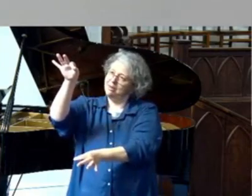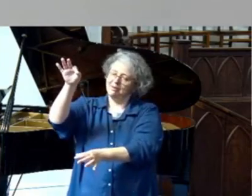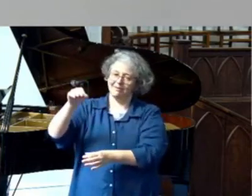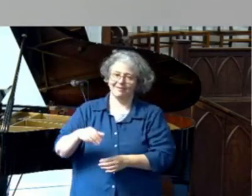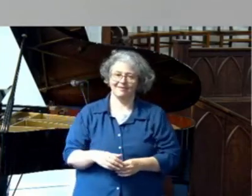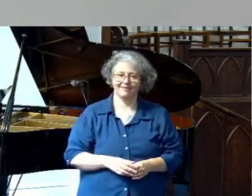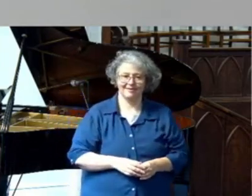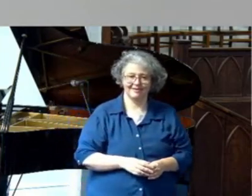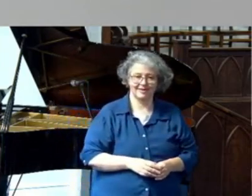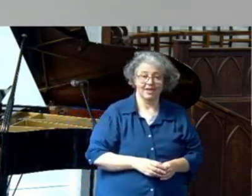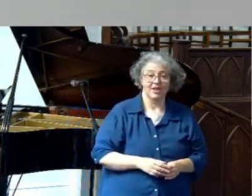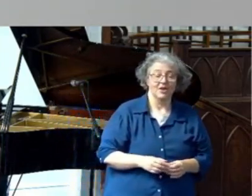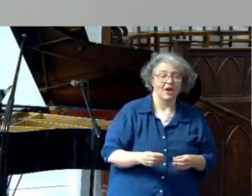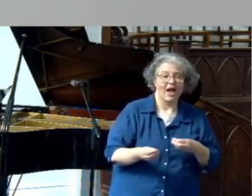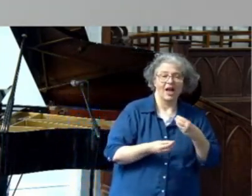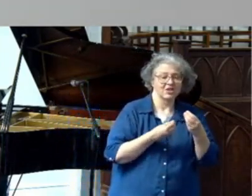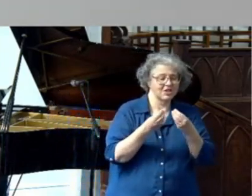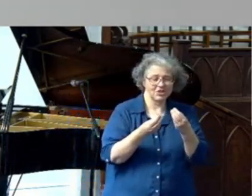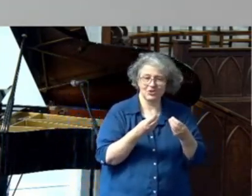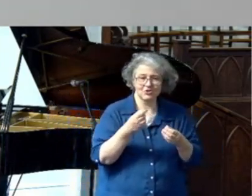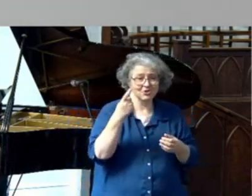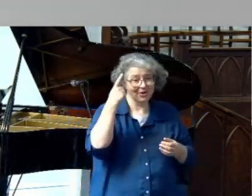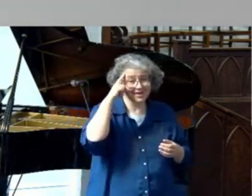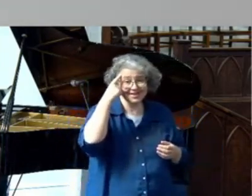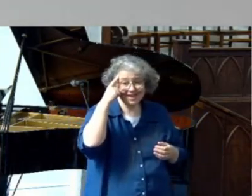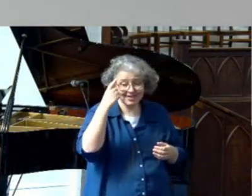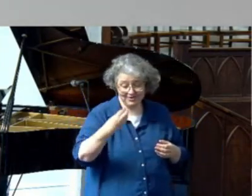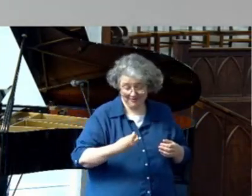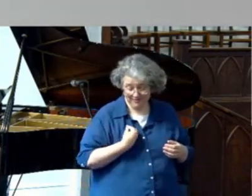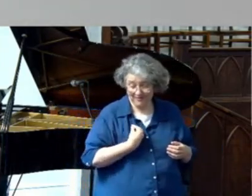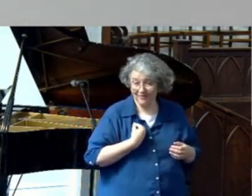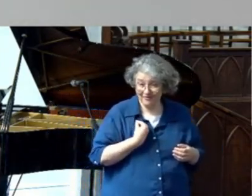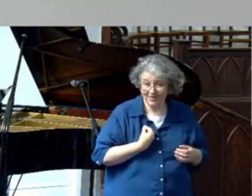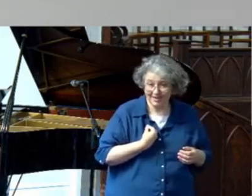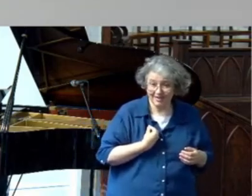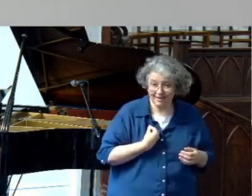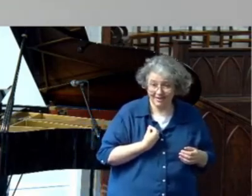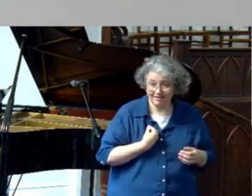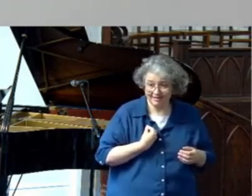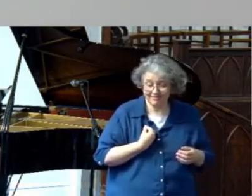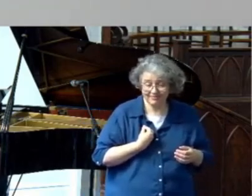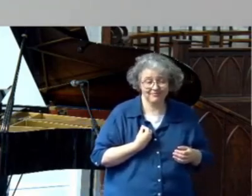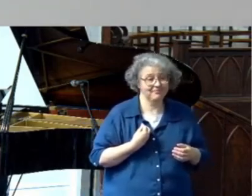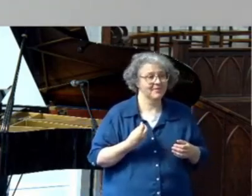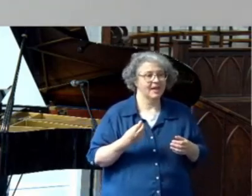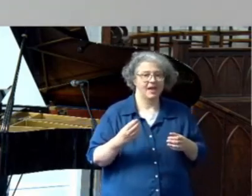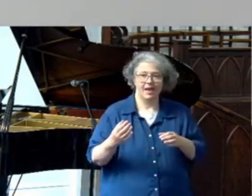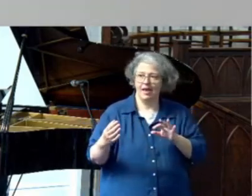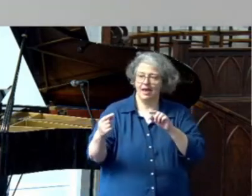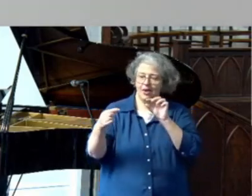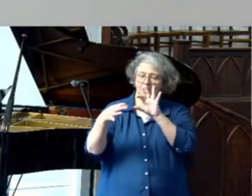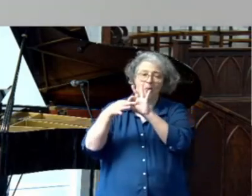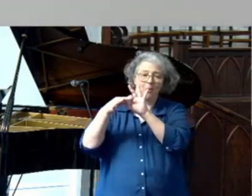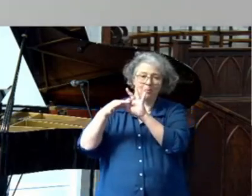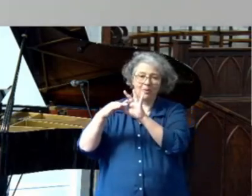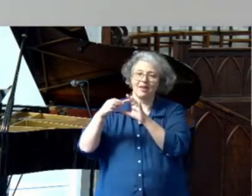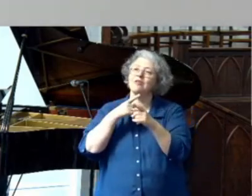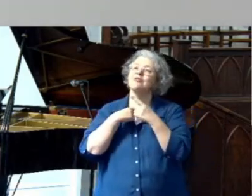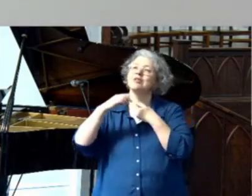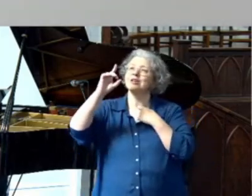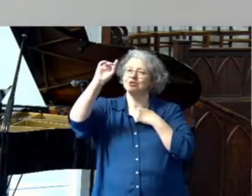à vontade de Deus. É submetendo-nos à vontade de Deus. A vontade de Deus é o